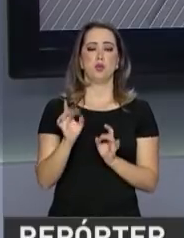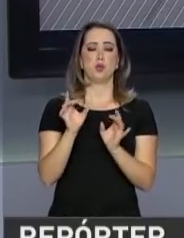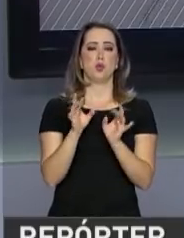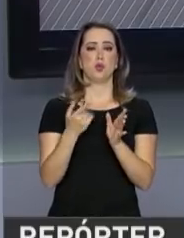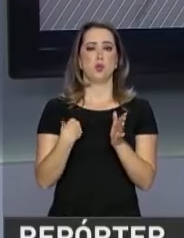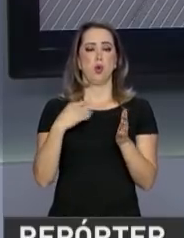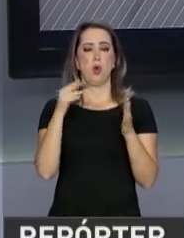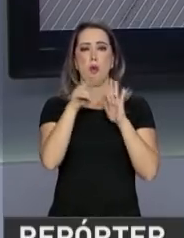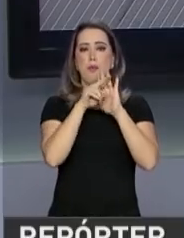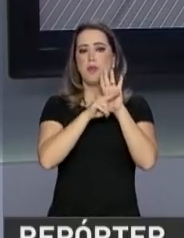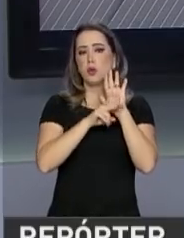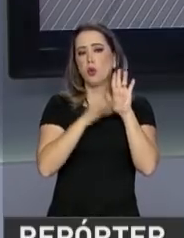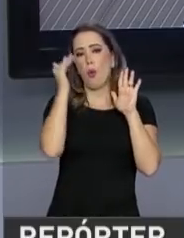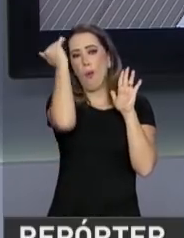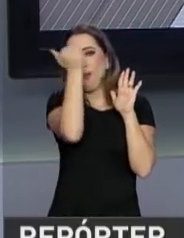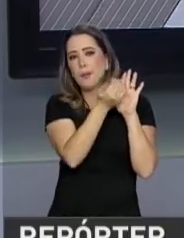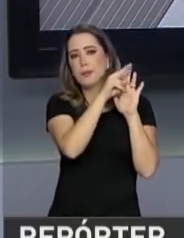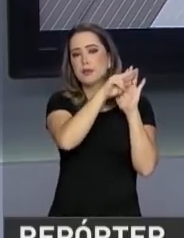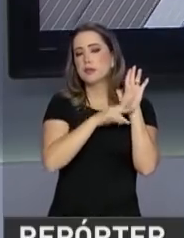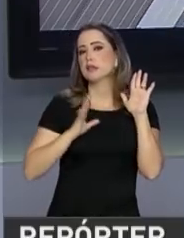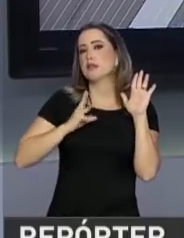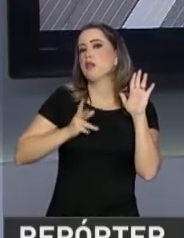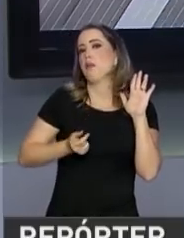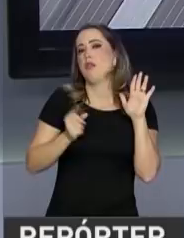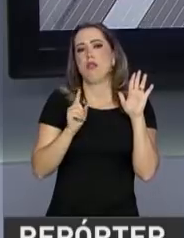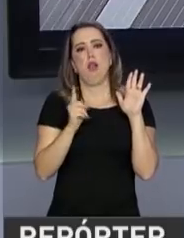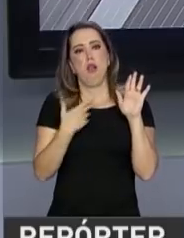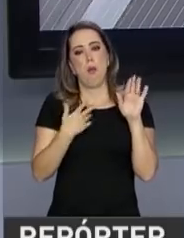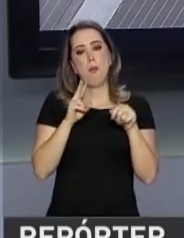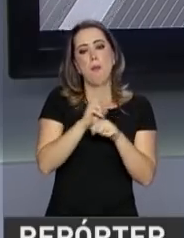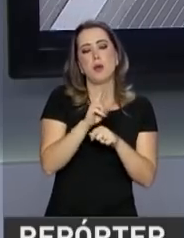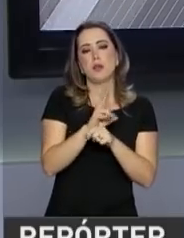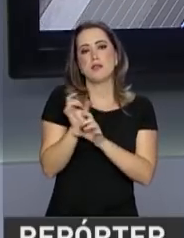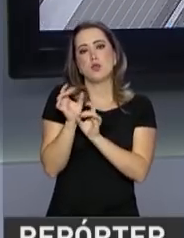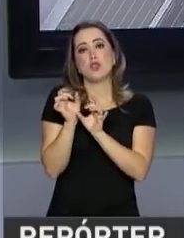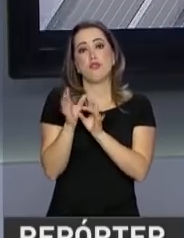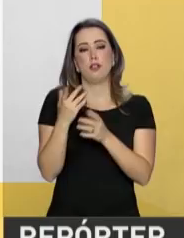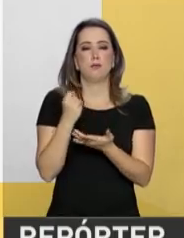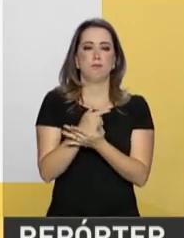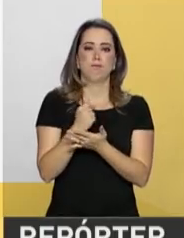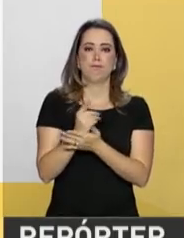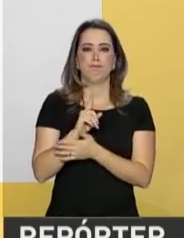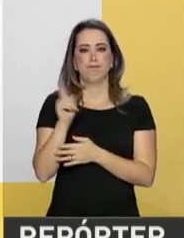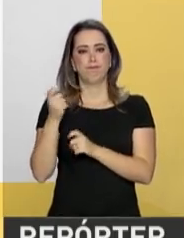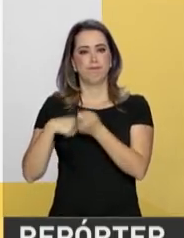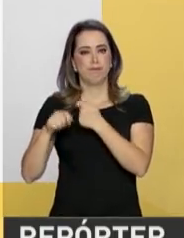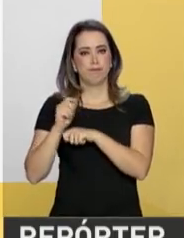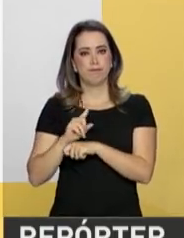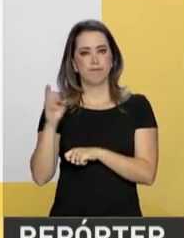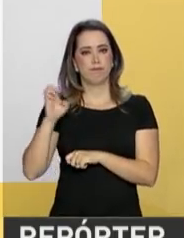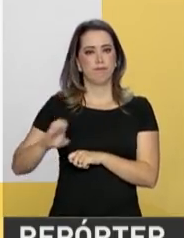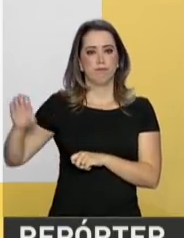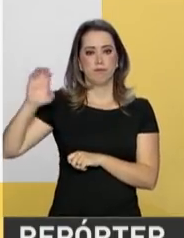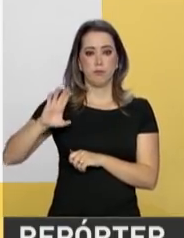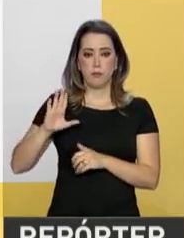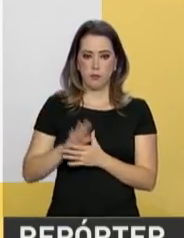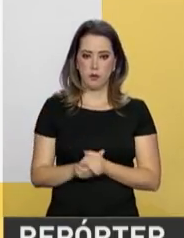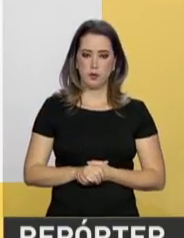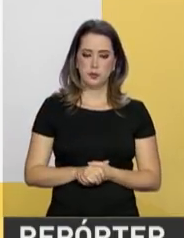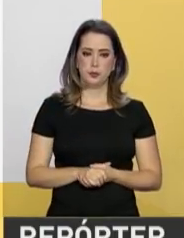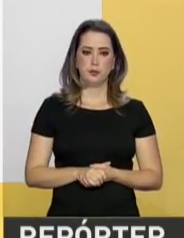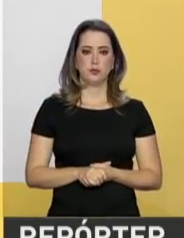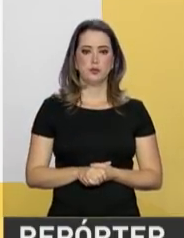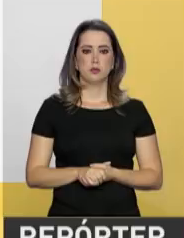base em critérios sanitários e sim como uma forma de proteção comercial ministério de cura vai